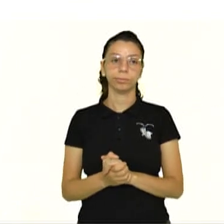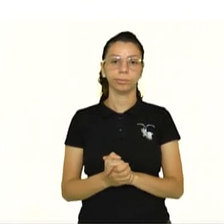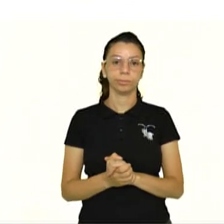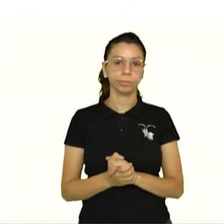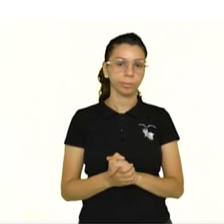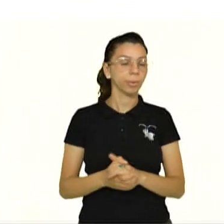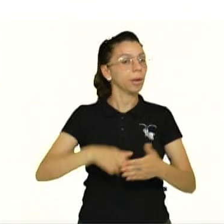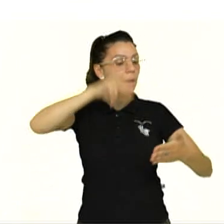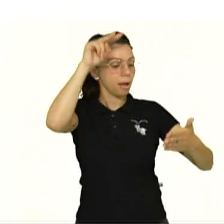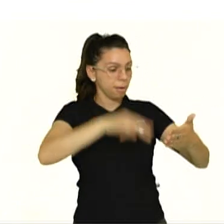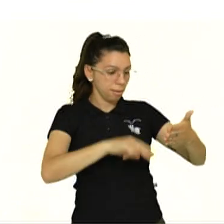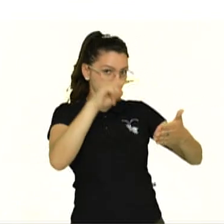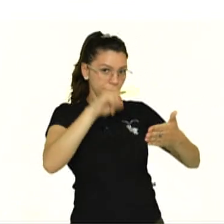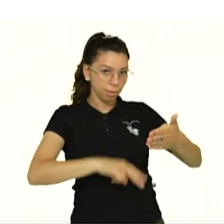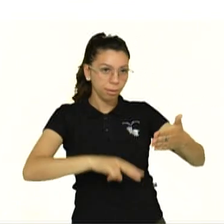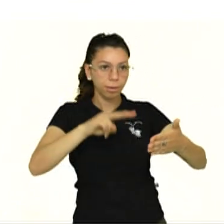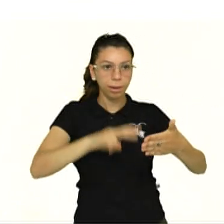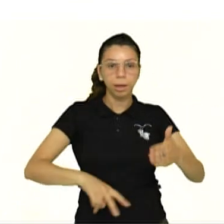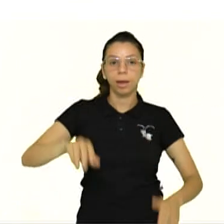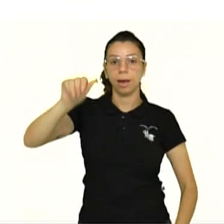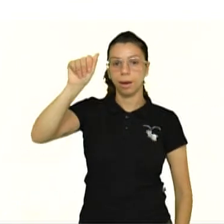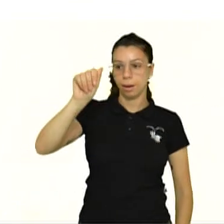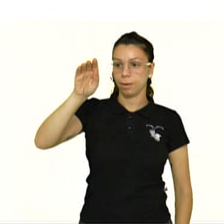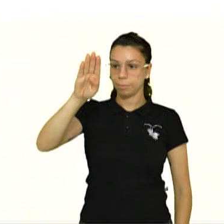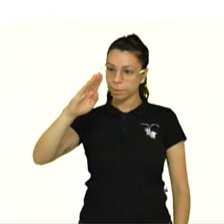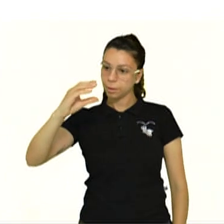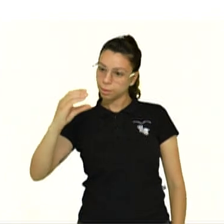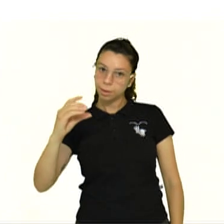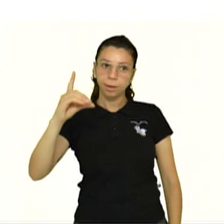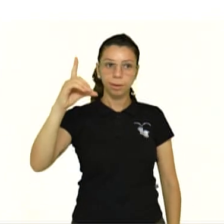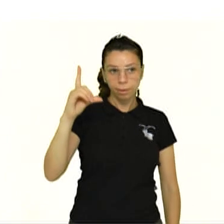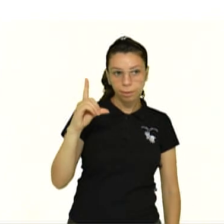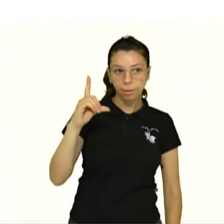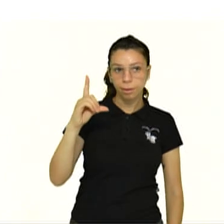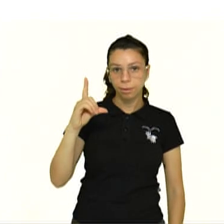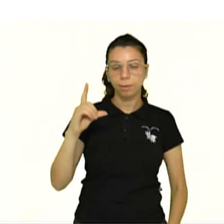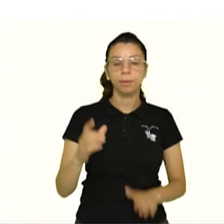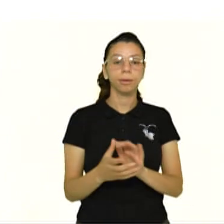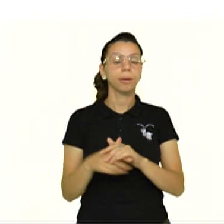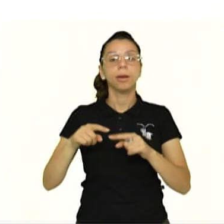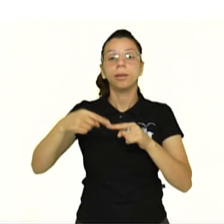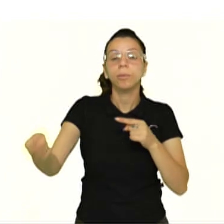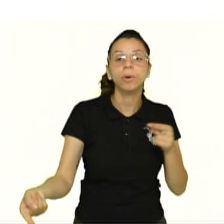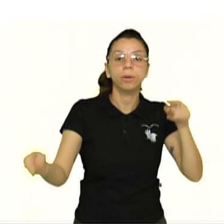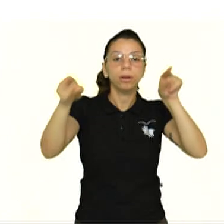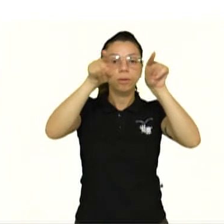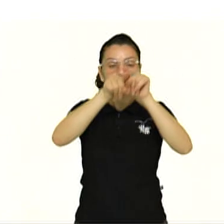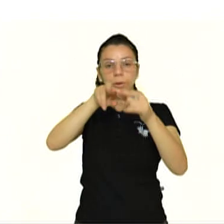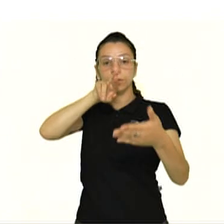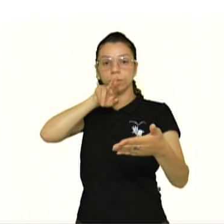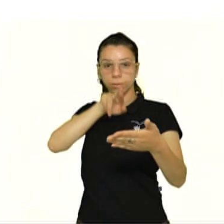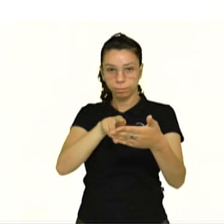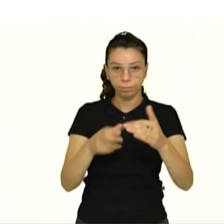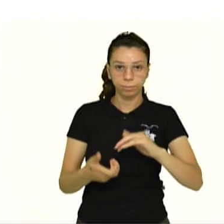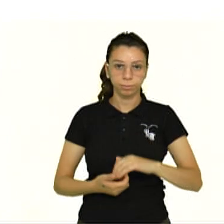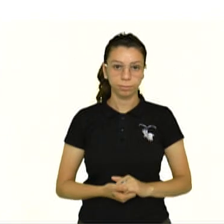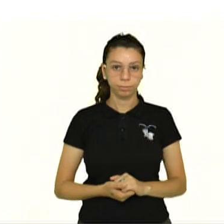Então, leia essas alternativas detidamente e nós voltamos já com a correção.